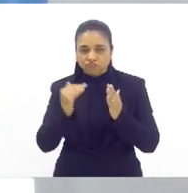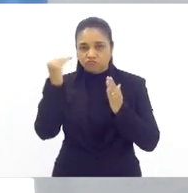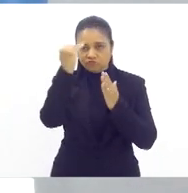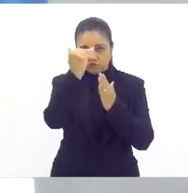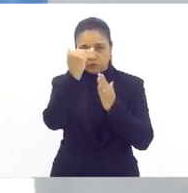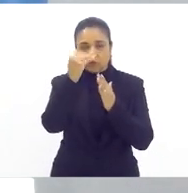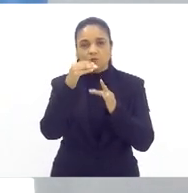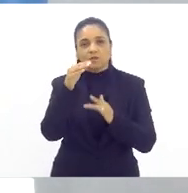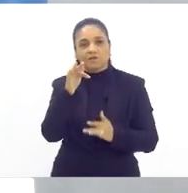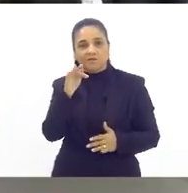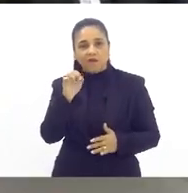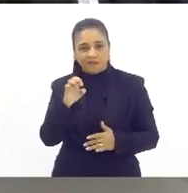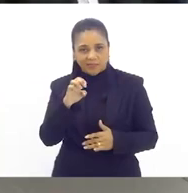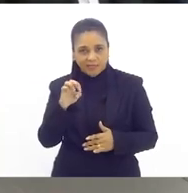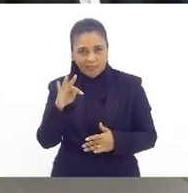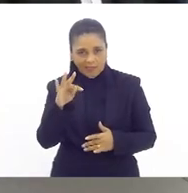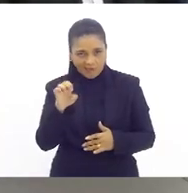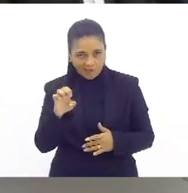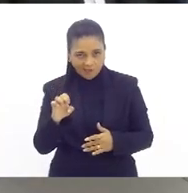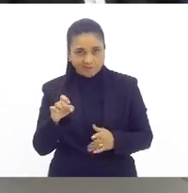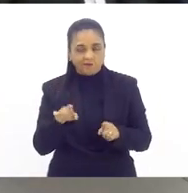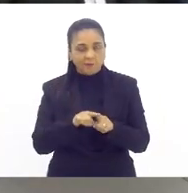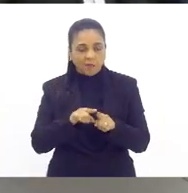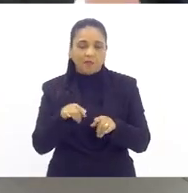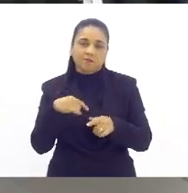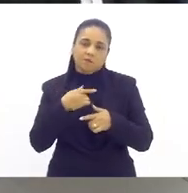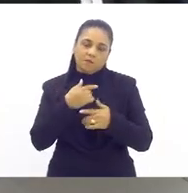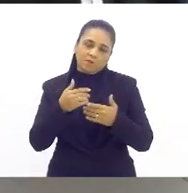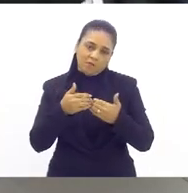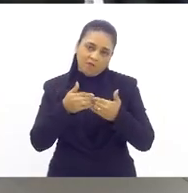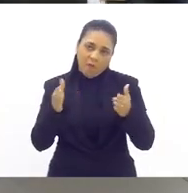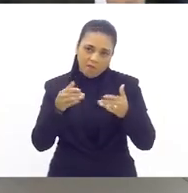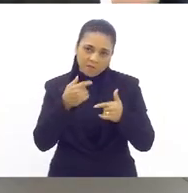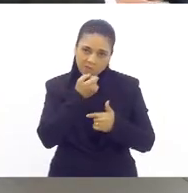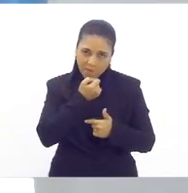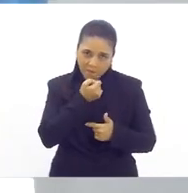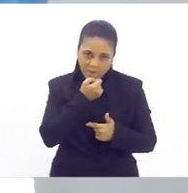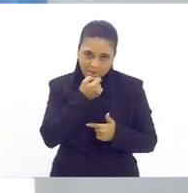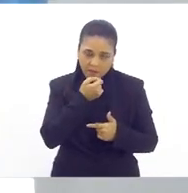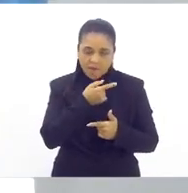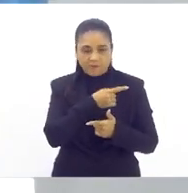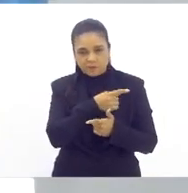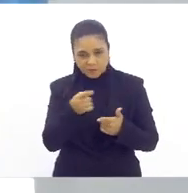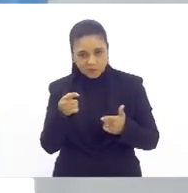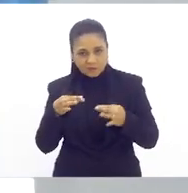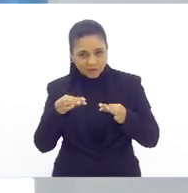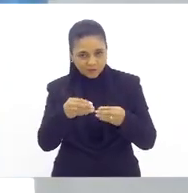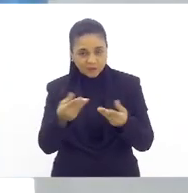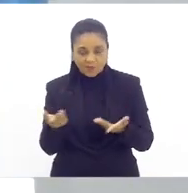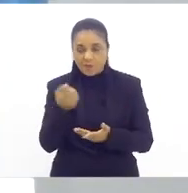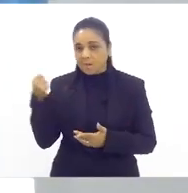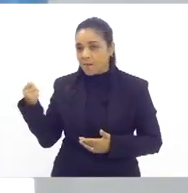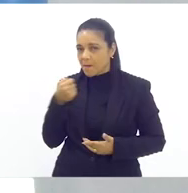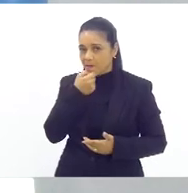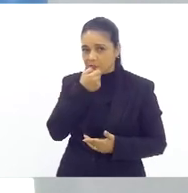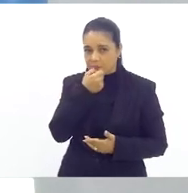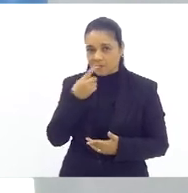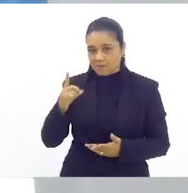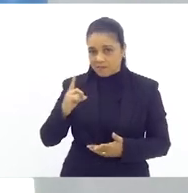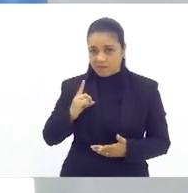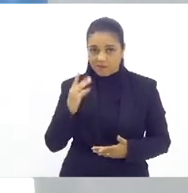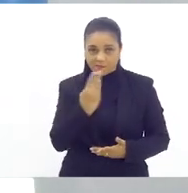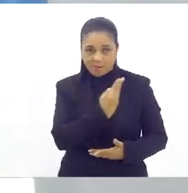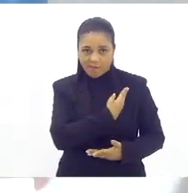vamos olha vamos abrir a palavra daqui a pouco para que todos possam falar e eu vou Fran agora a palavra para deputada Dani